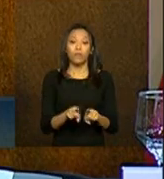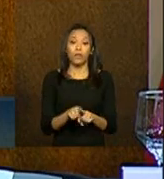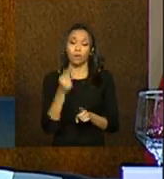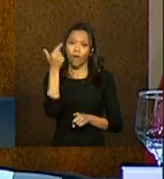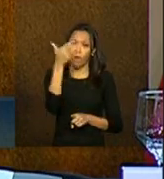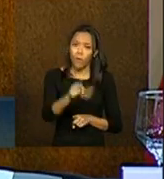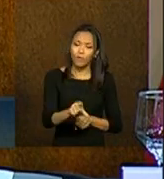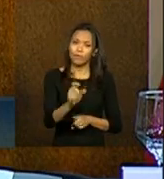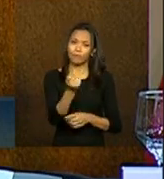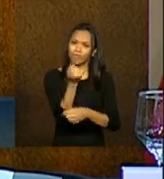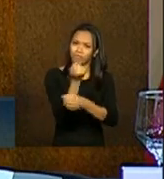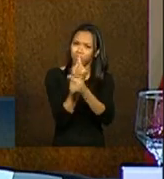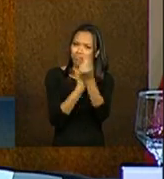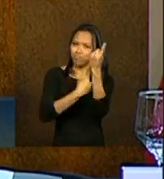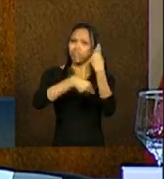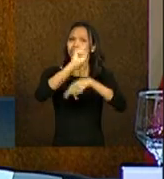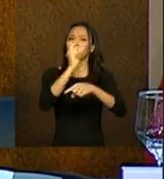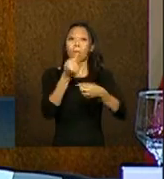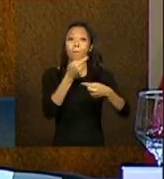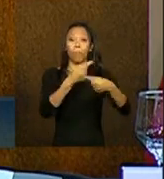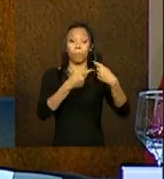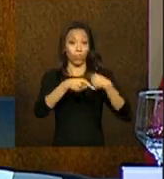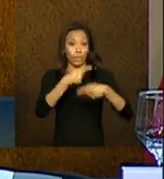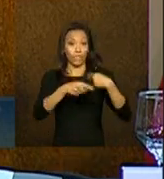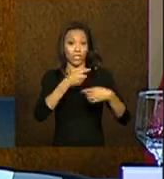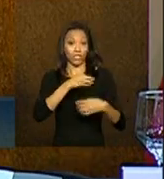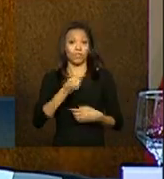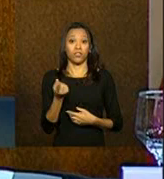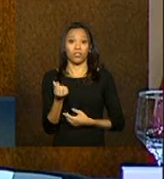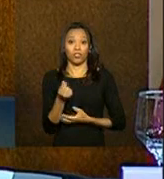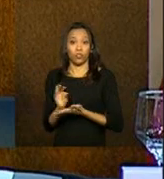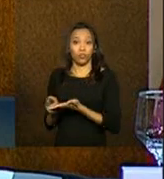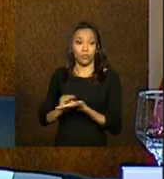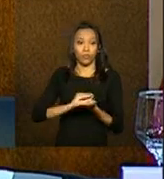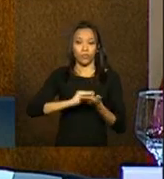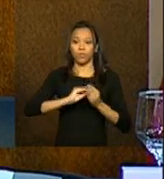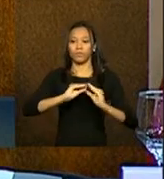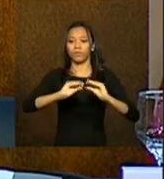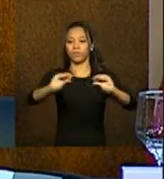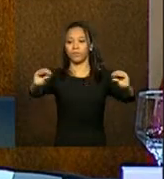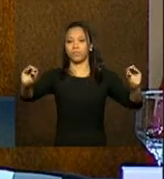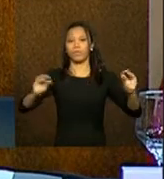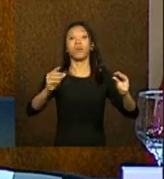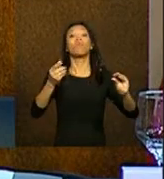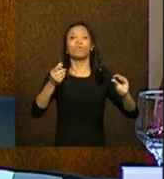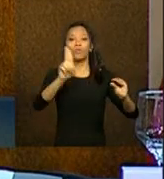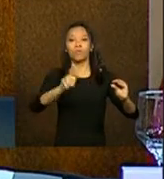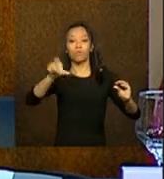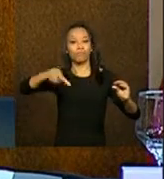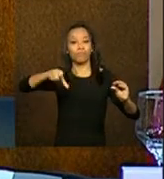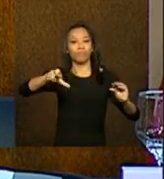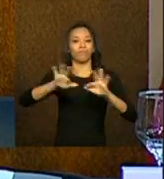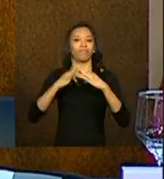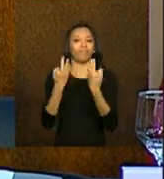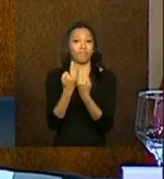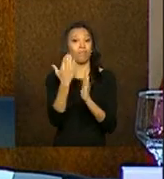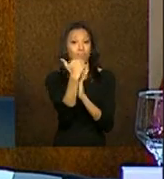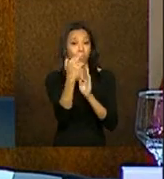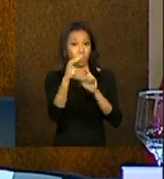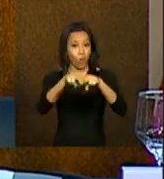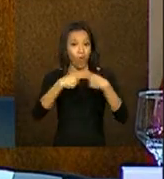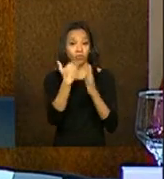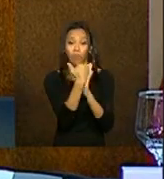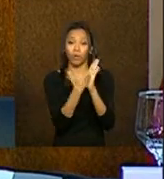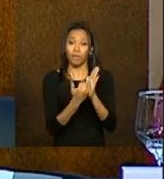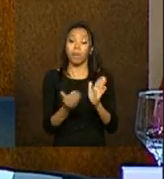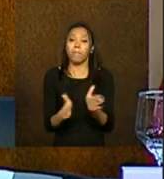a exitosa política de transferência de renda realizada por meio do Bolsa Família pelo Brasil sem miséria, contribuiu para reduzir